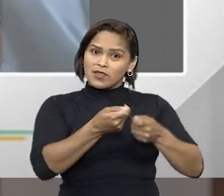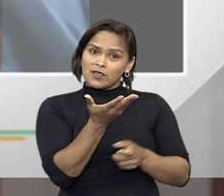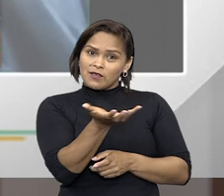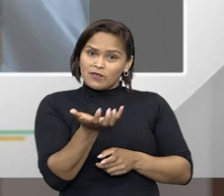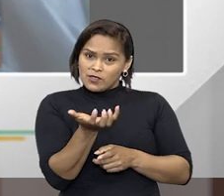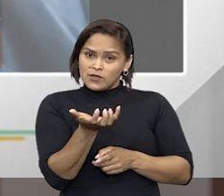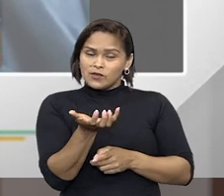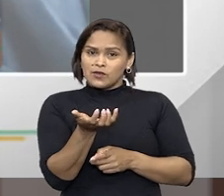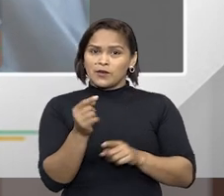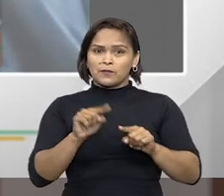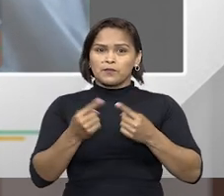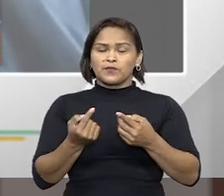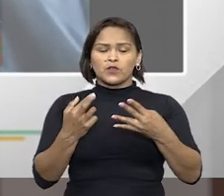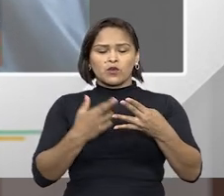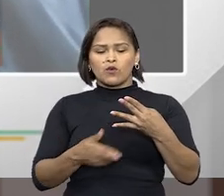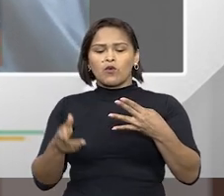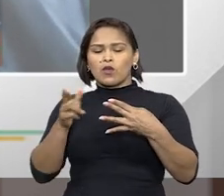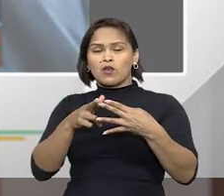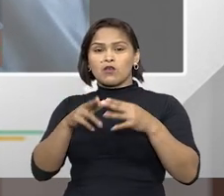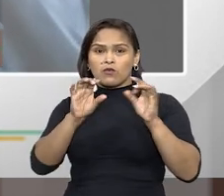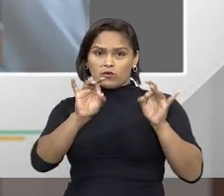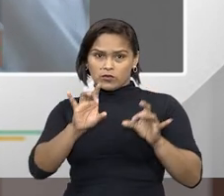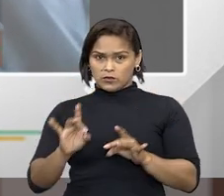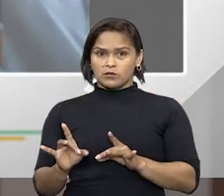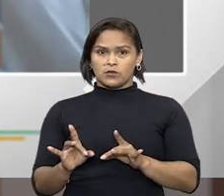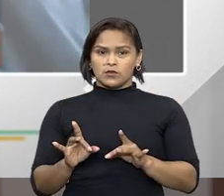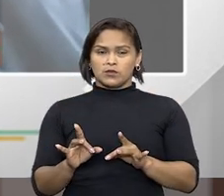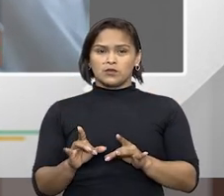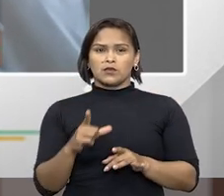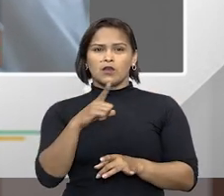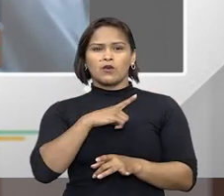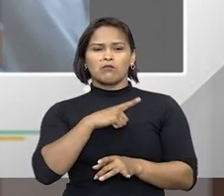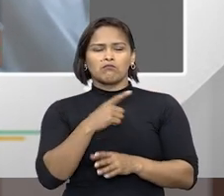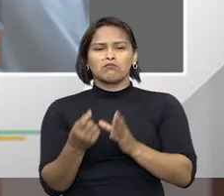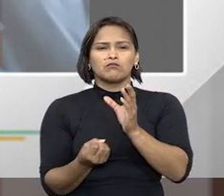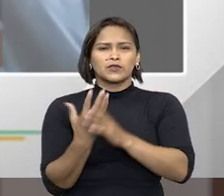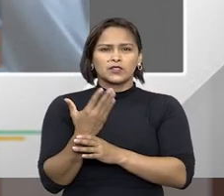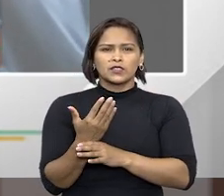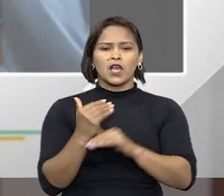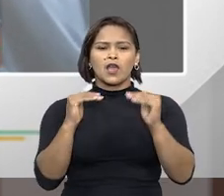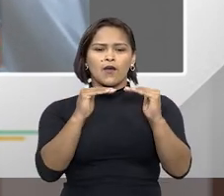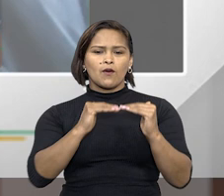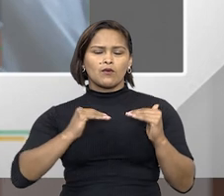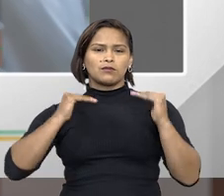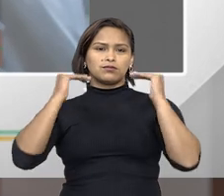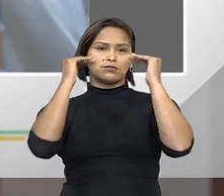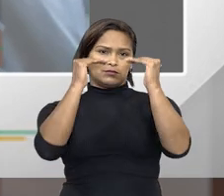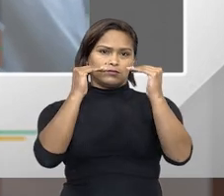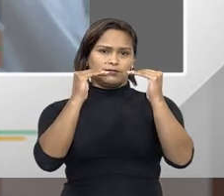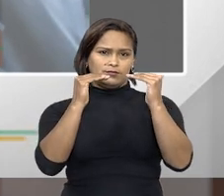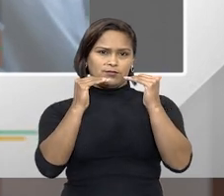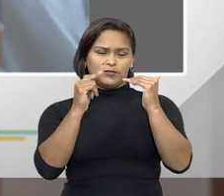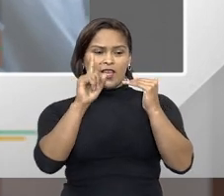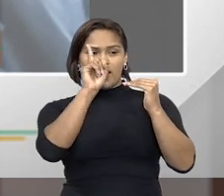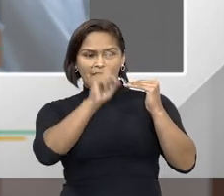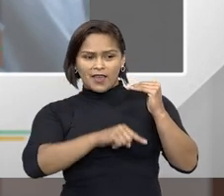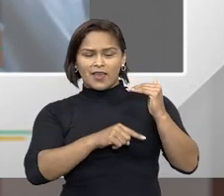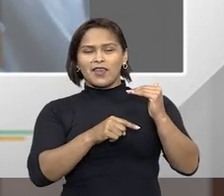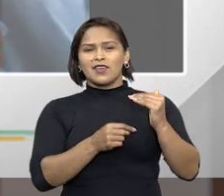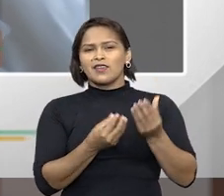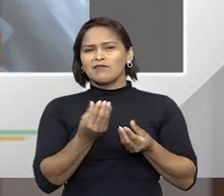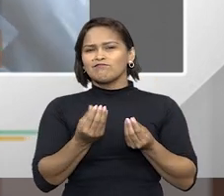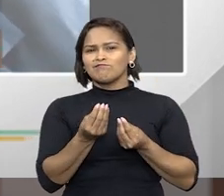O recurso especial tem natureza extraordinária. Ele é uma espécie de